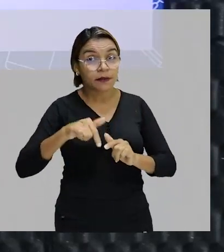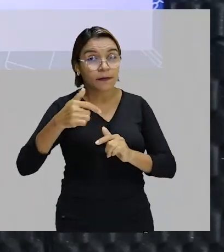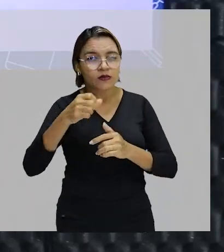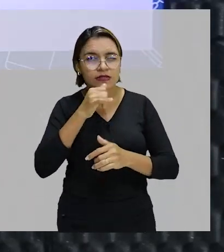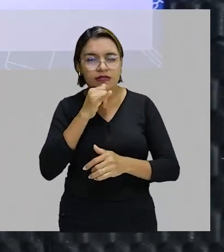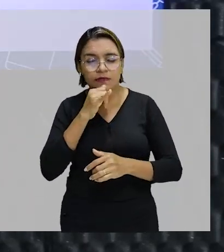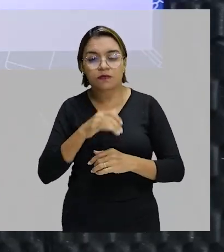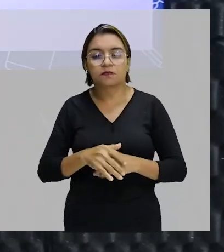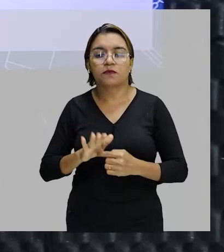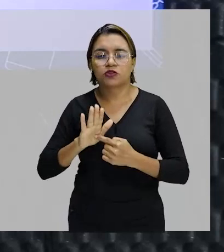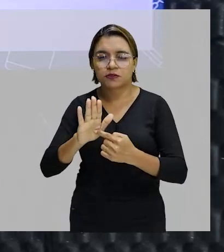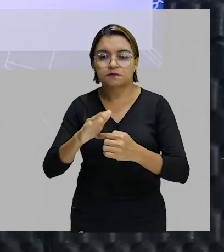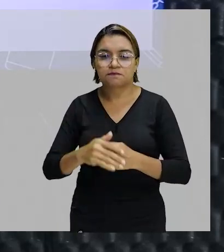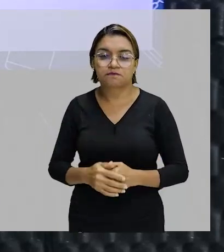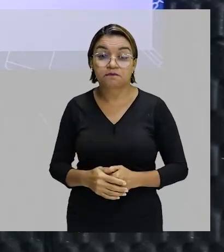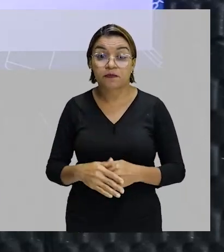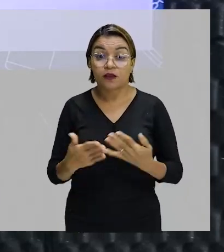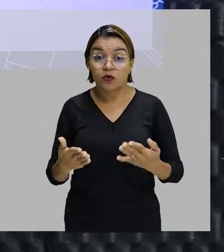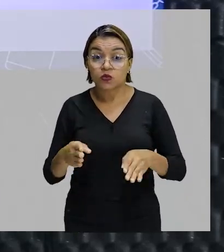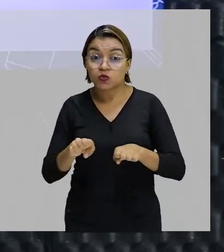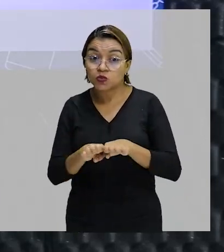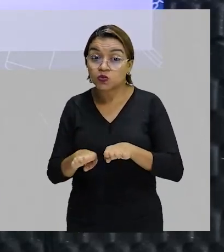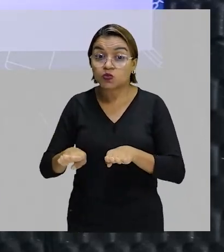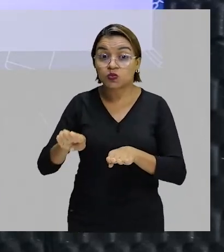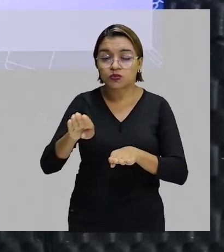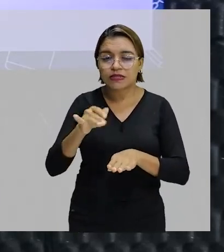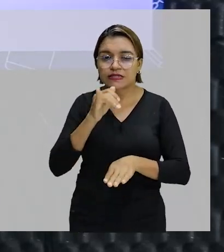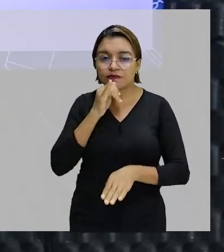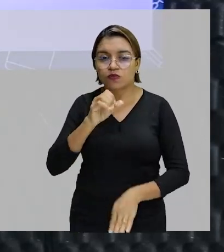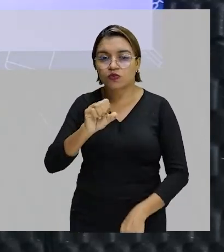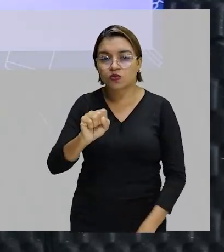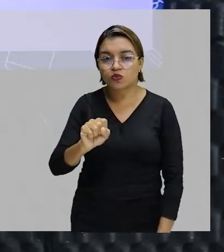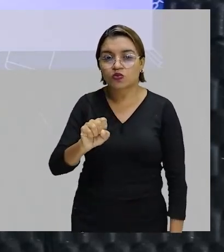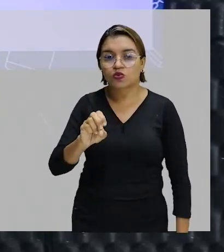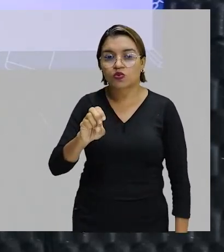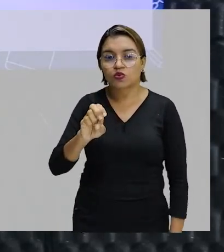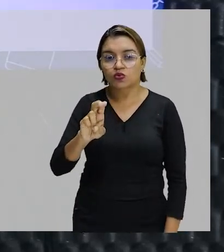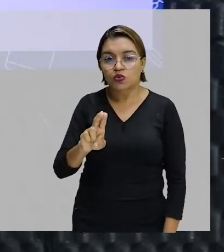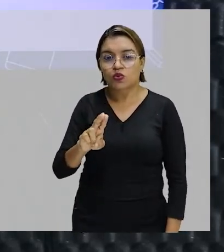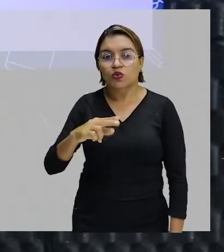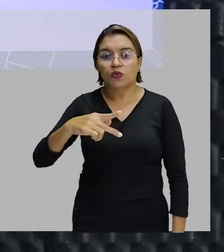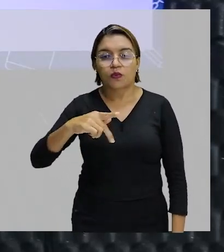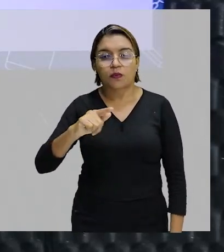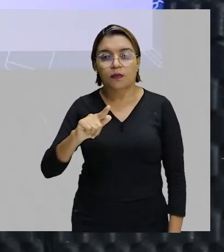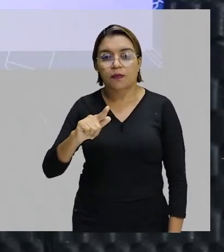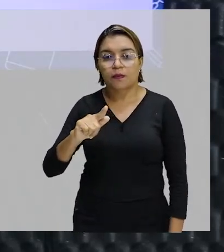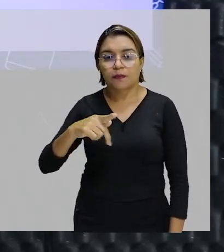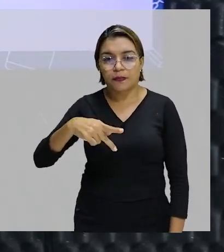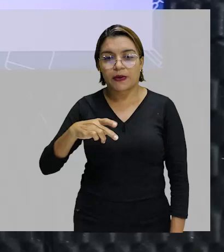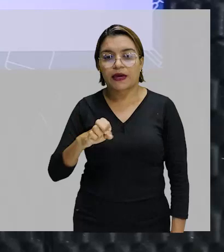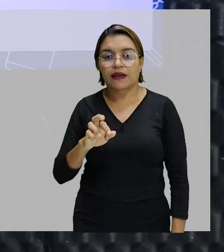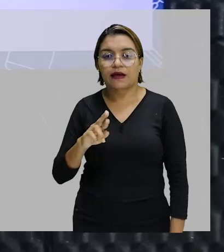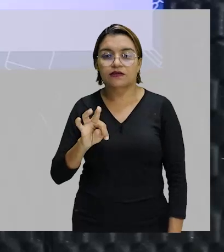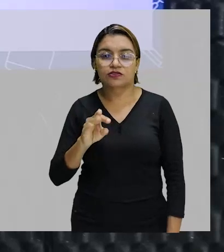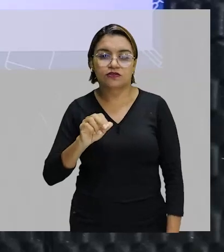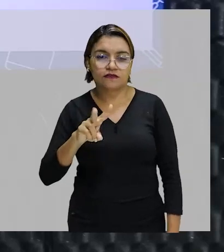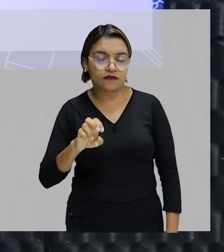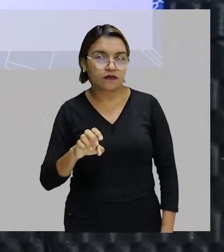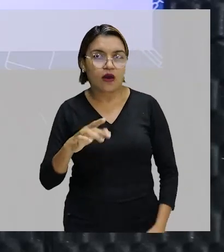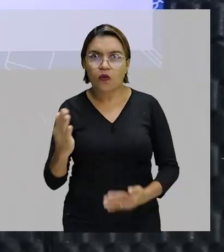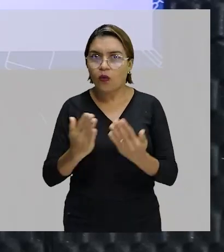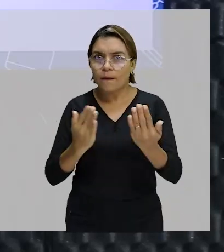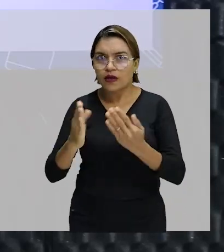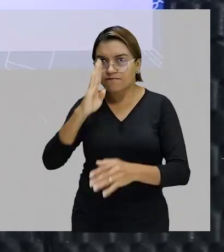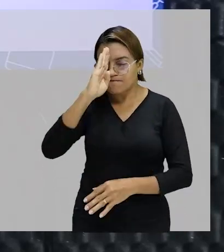do superlativo, nós vamos ter algo que causa muita confusão, porque o superlativo não é uma comparação